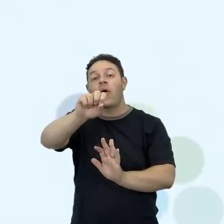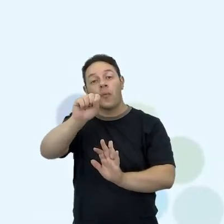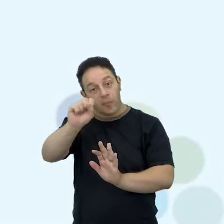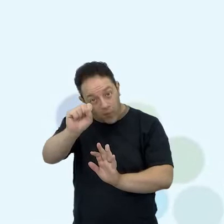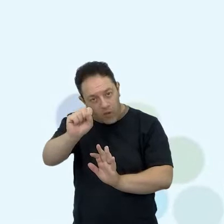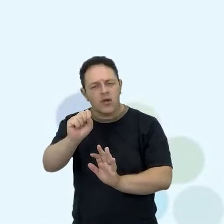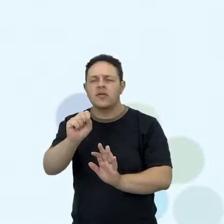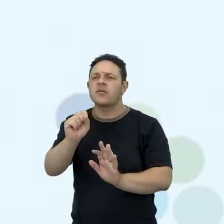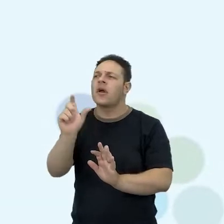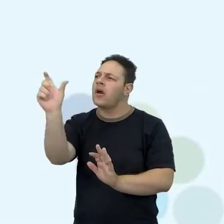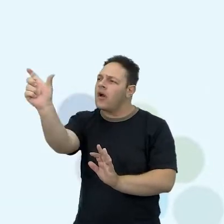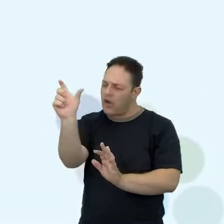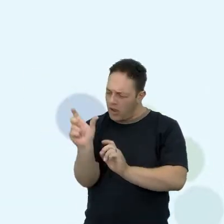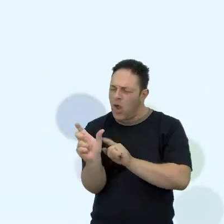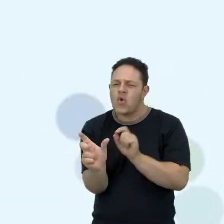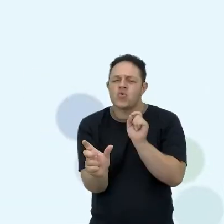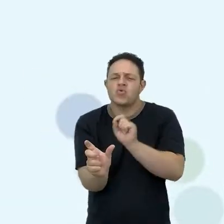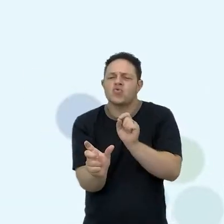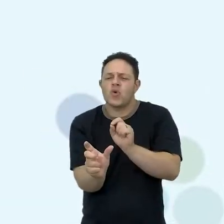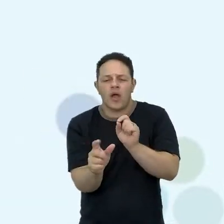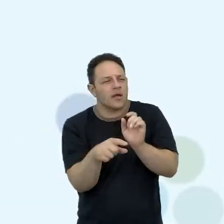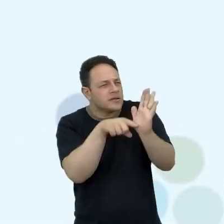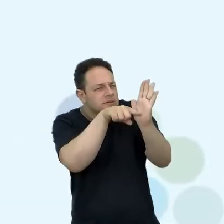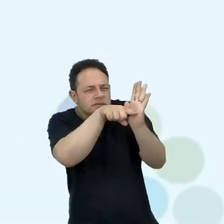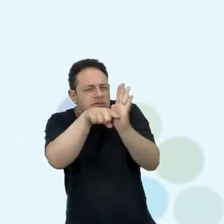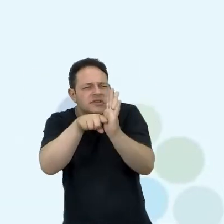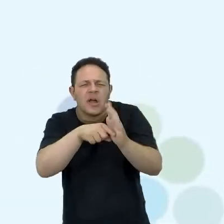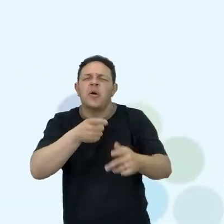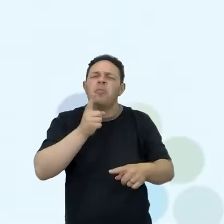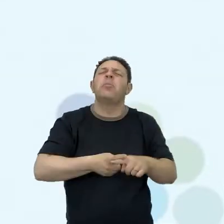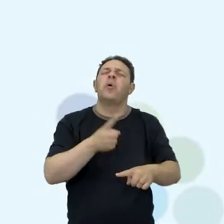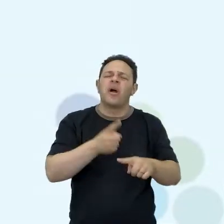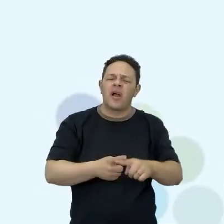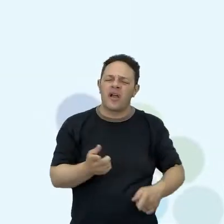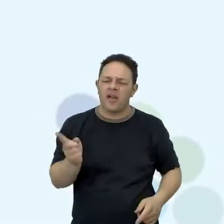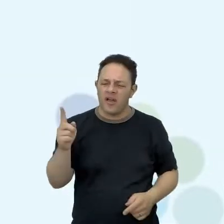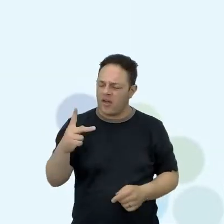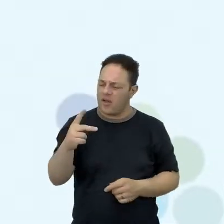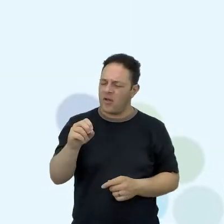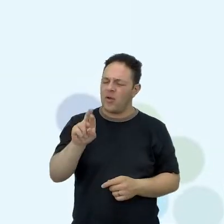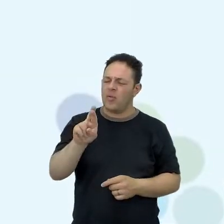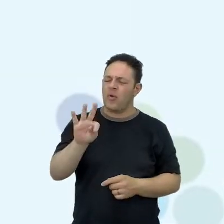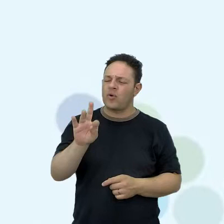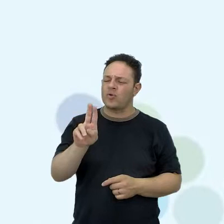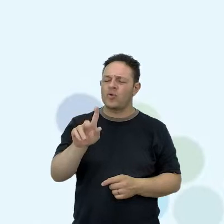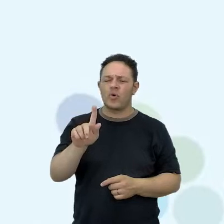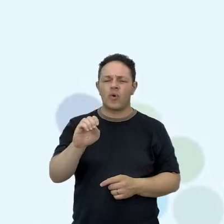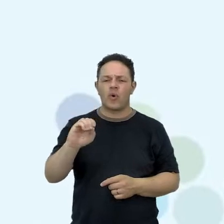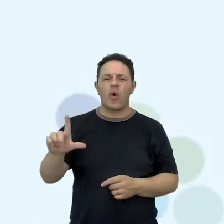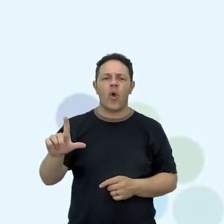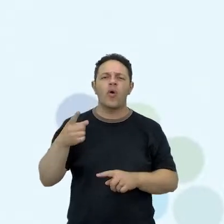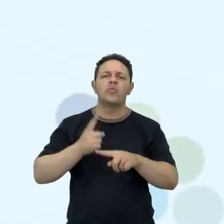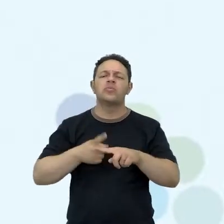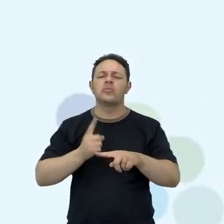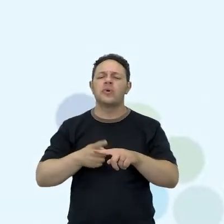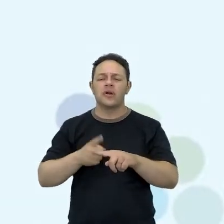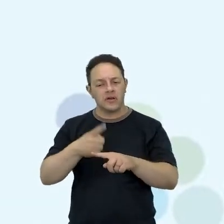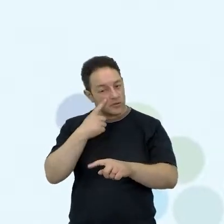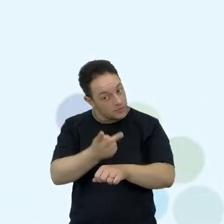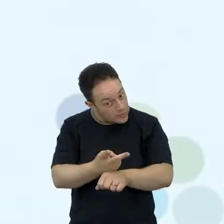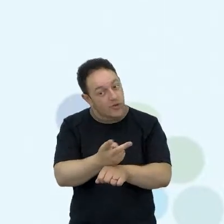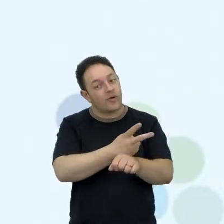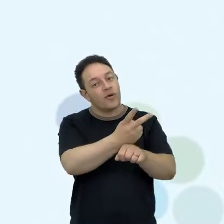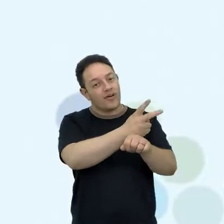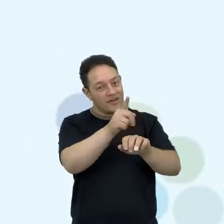se empenhar em querer fazer o Portugal, pra ver se alguém... Por que o Portugal é pseudolinguagem, né? Então deixa no ar aí, eu não vou falar porque vai